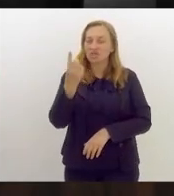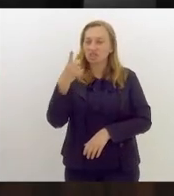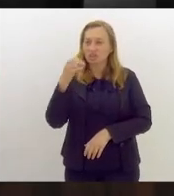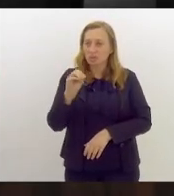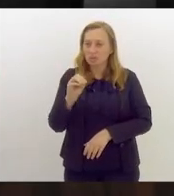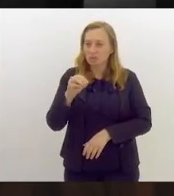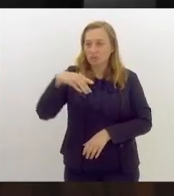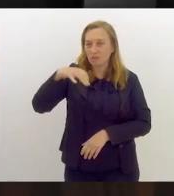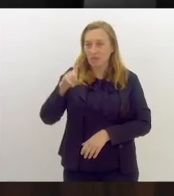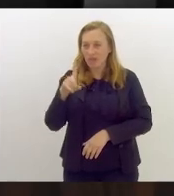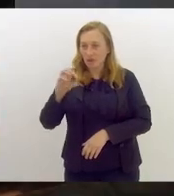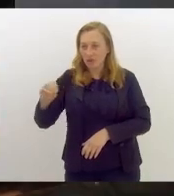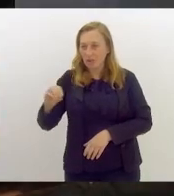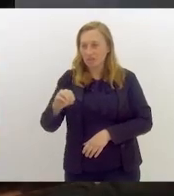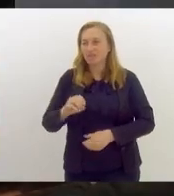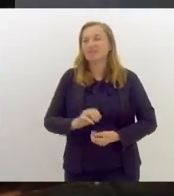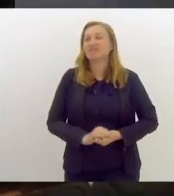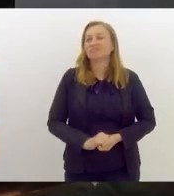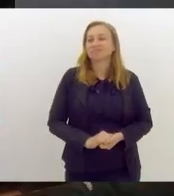Nascimento